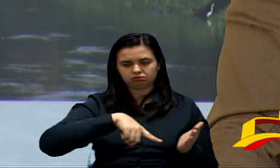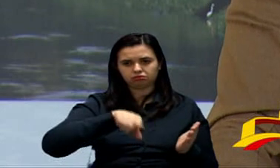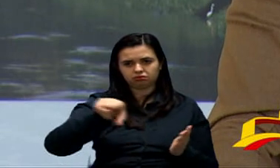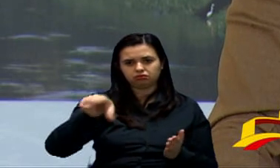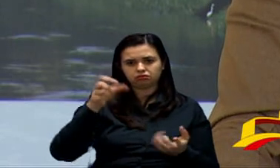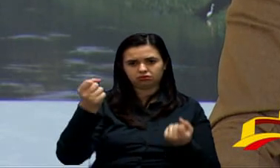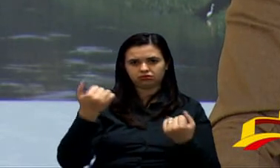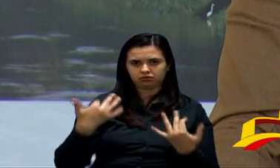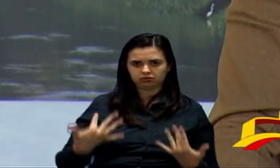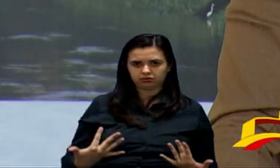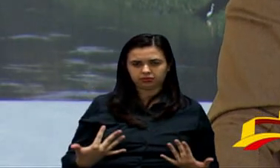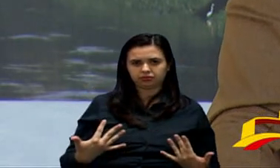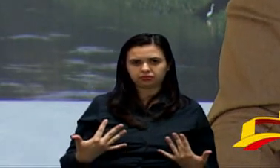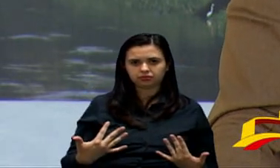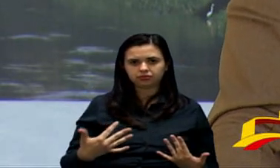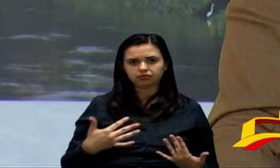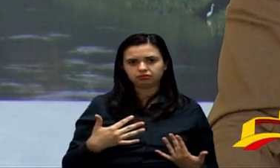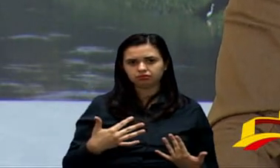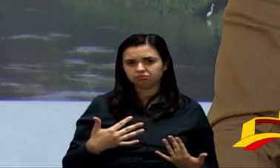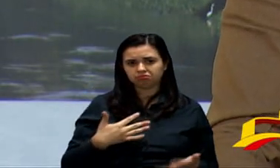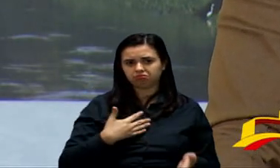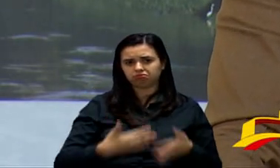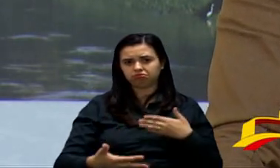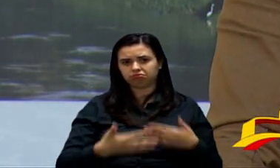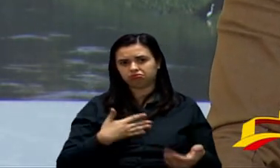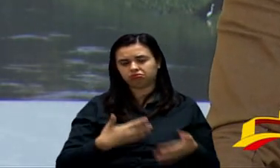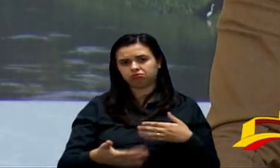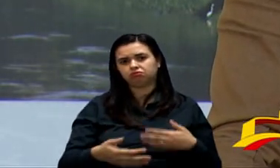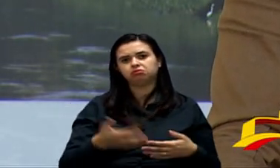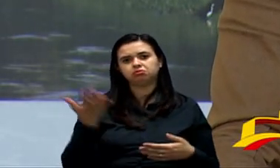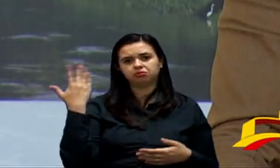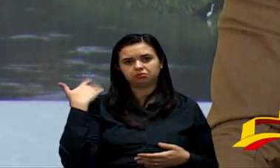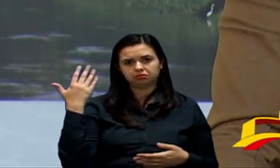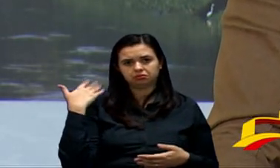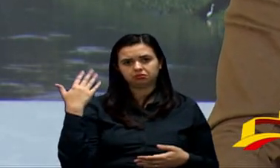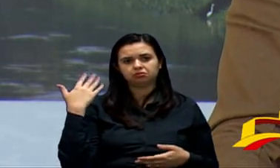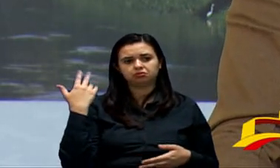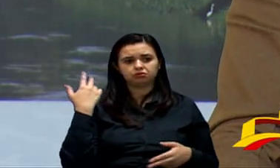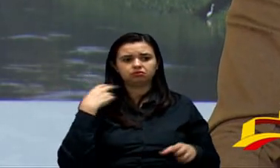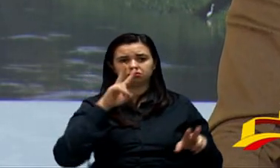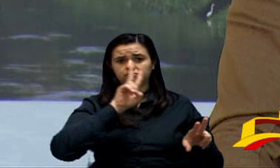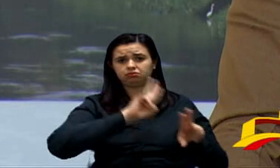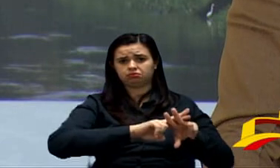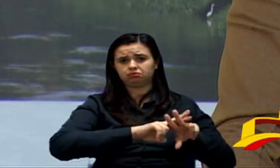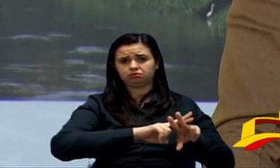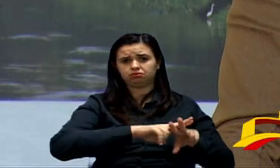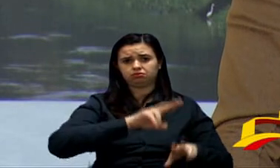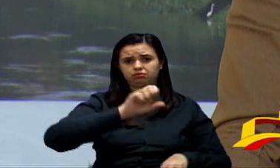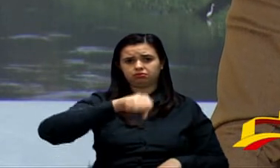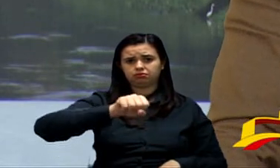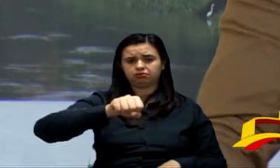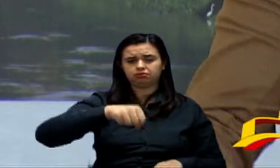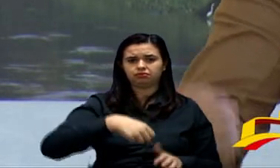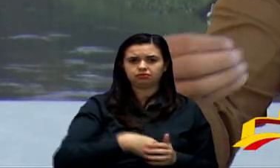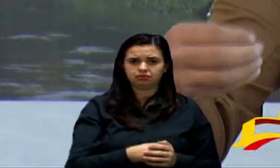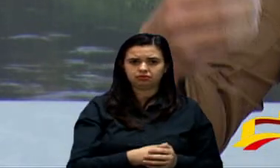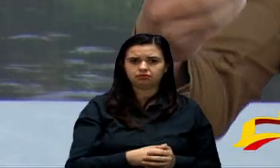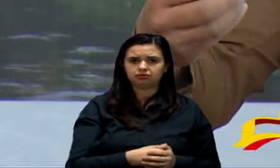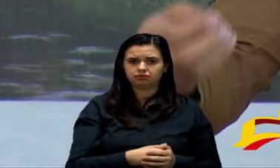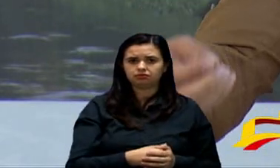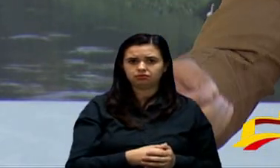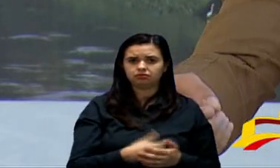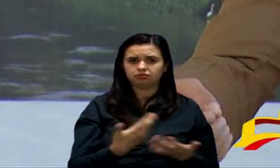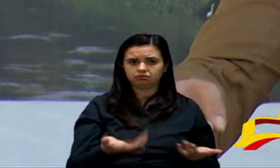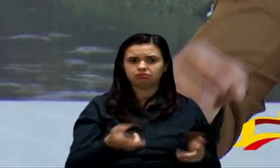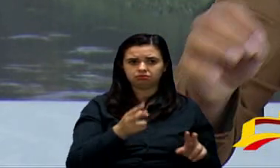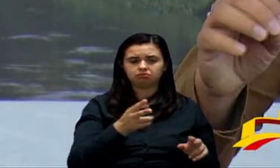vossa pessoa utilizou, isso não implica no fato de que ele é um ex-presidiário, porque, afinal de contas, ele